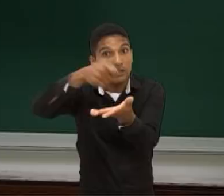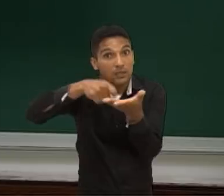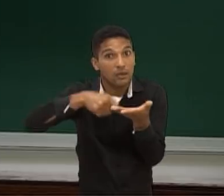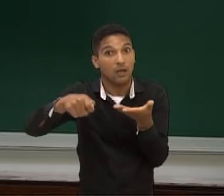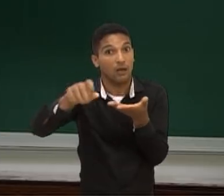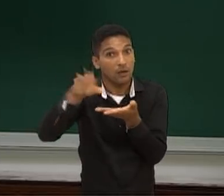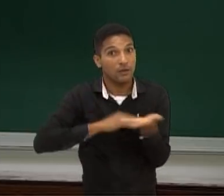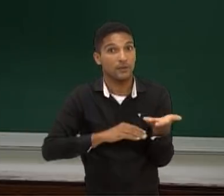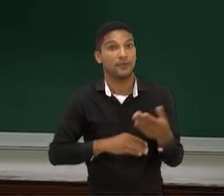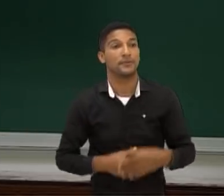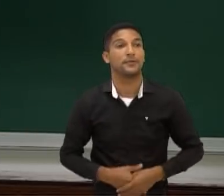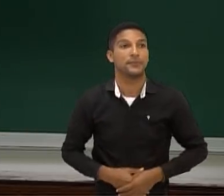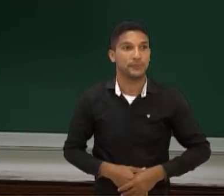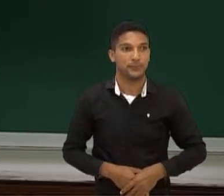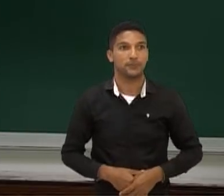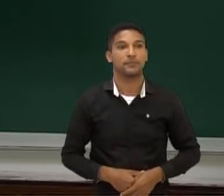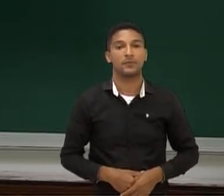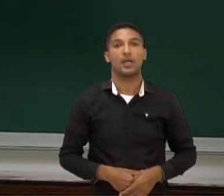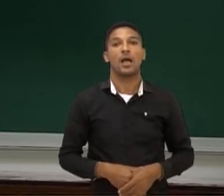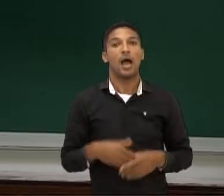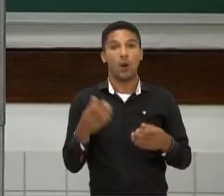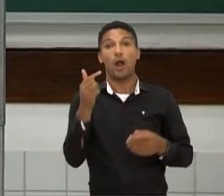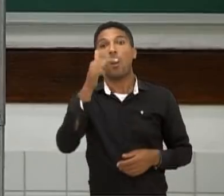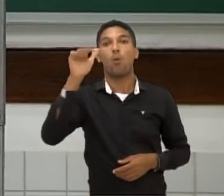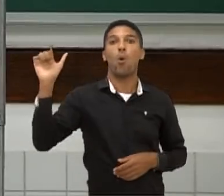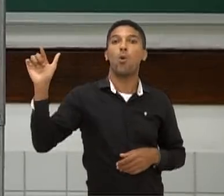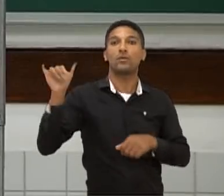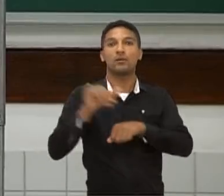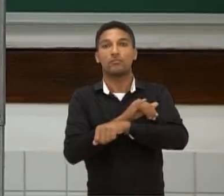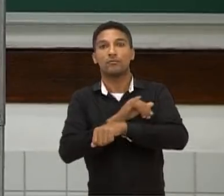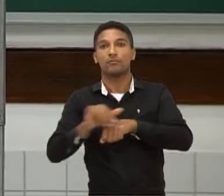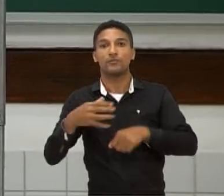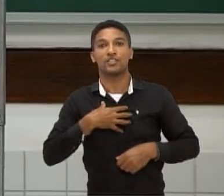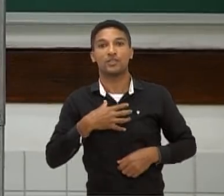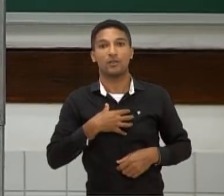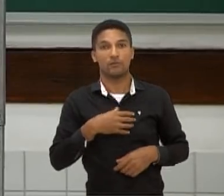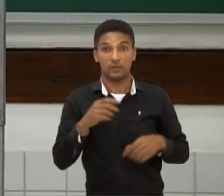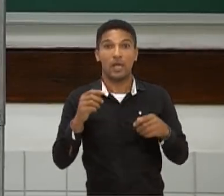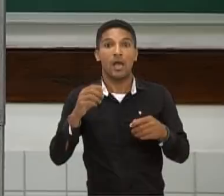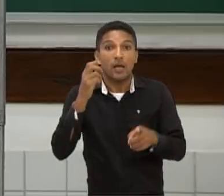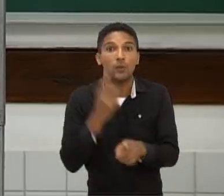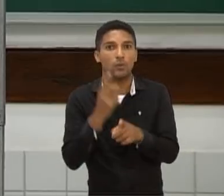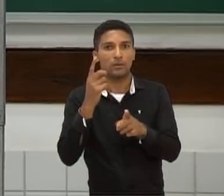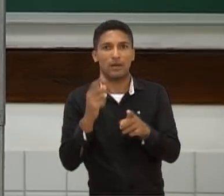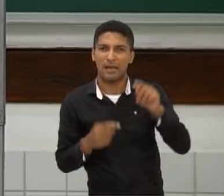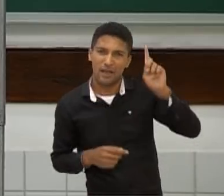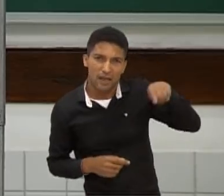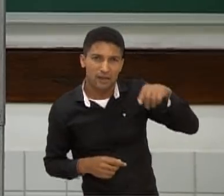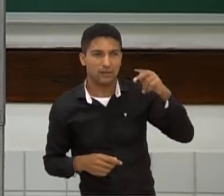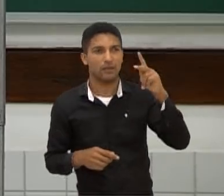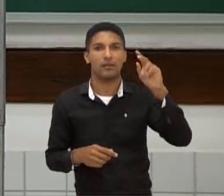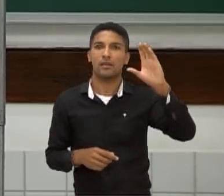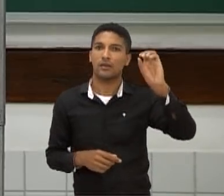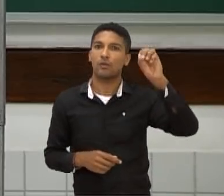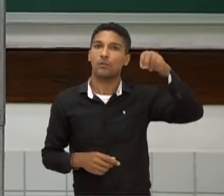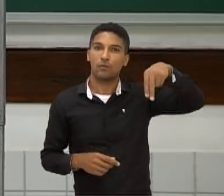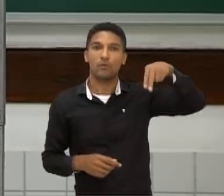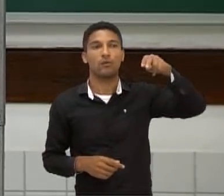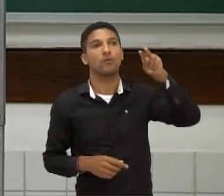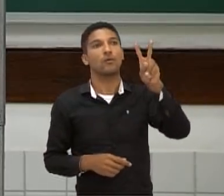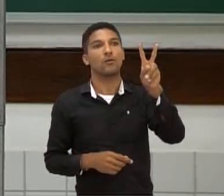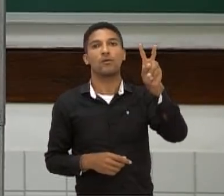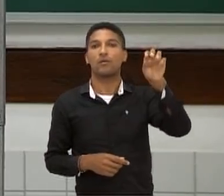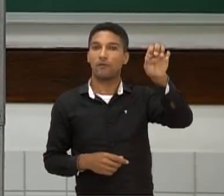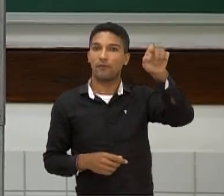uma outra forma também de você identificar se esse polígono é convexo ou não convexo é